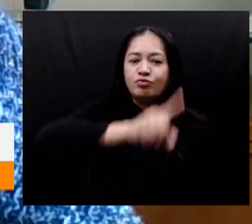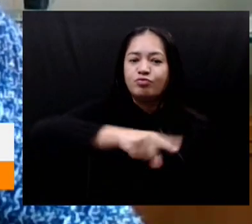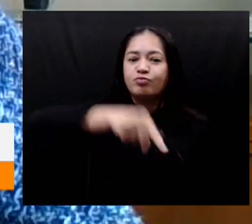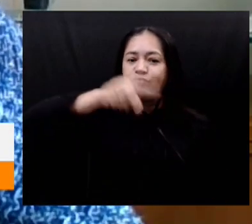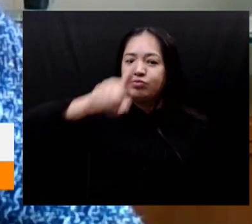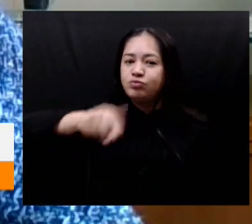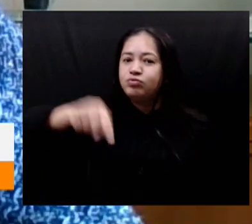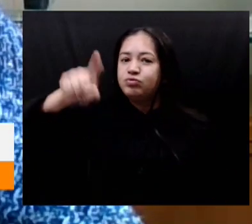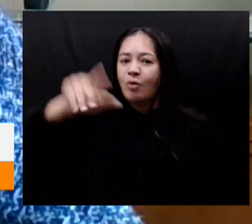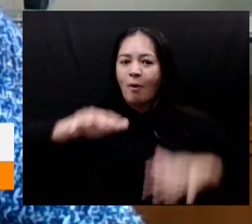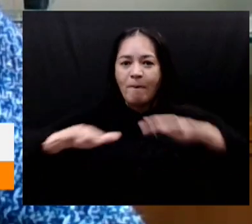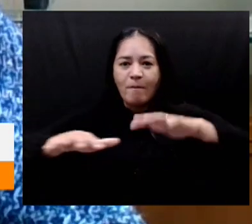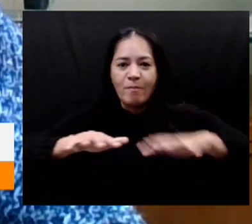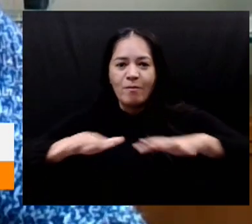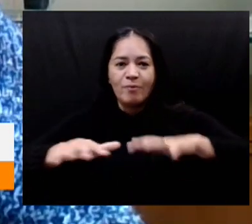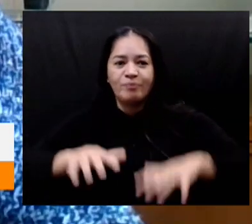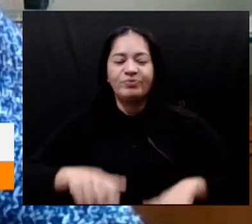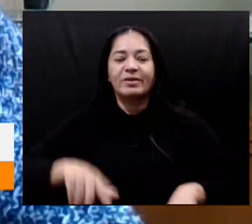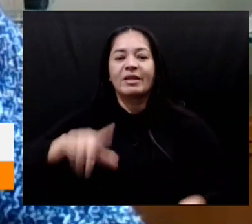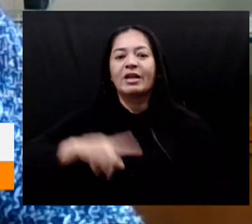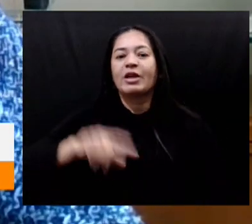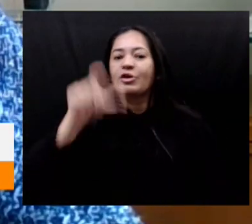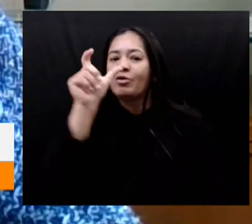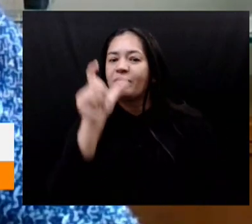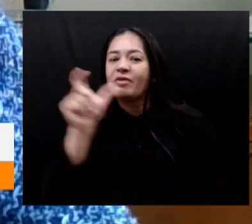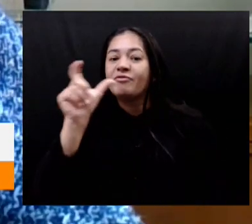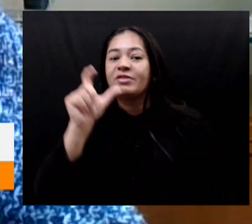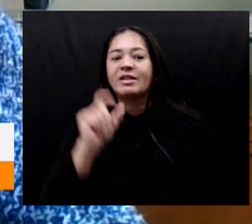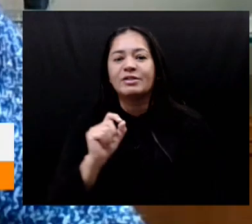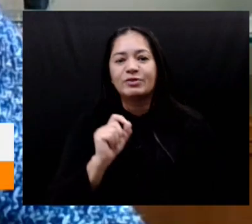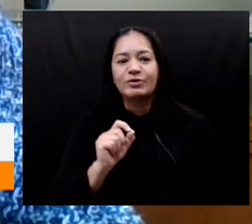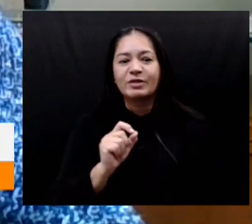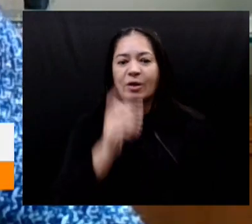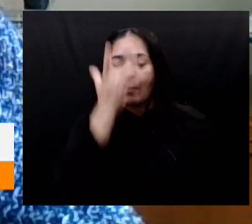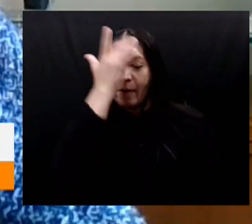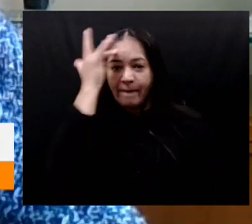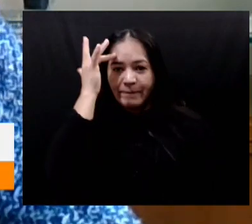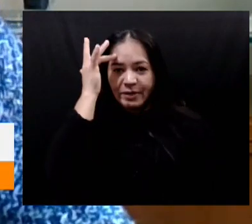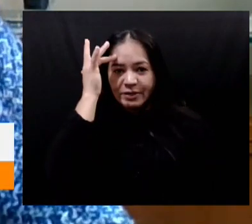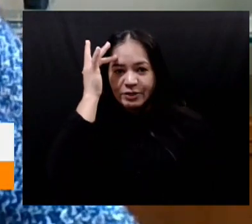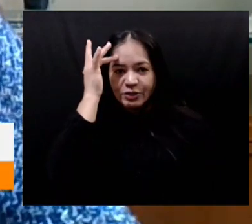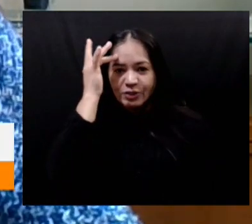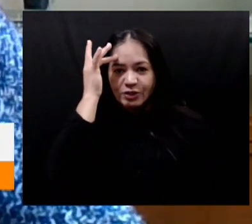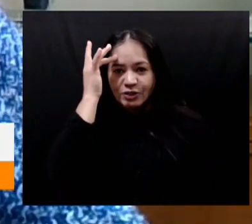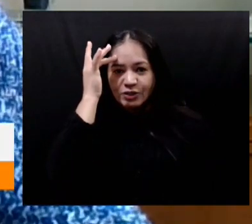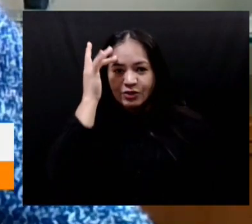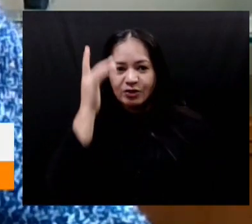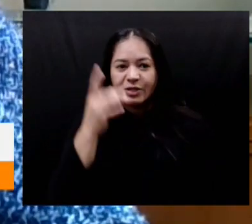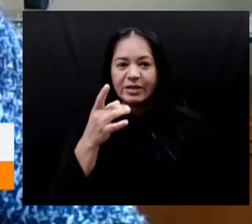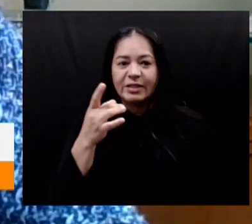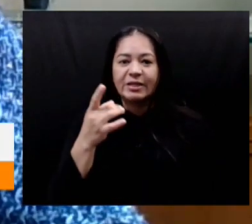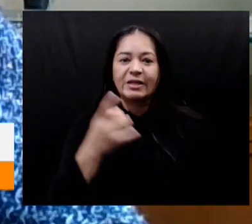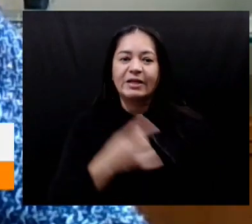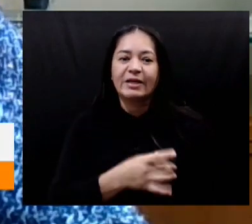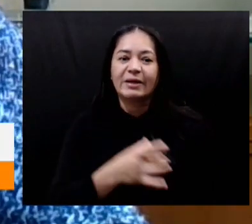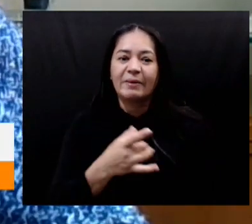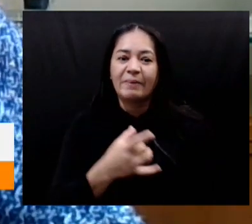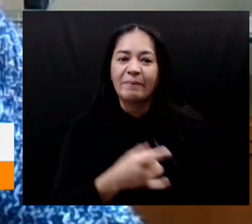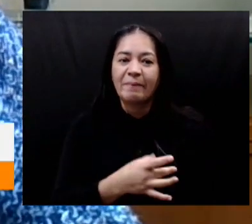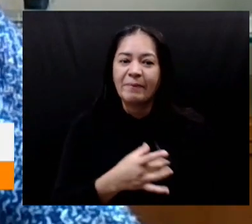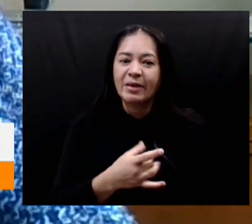do Einstein que diz que uma pessoa que não tem medo do fracasso, ela nunca tentou absolutamente nada na